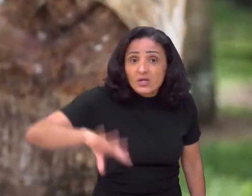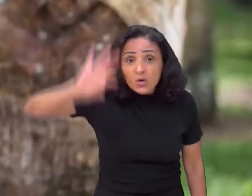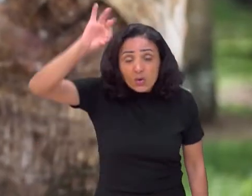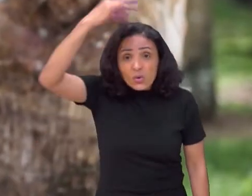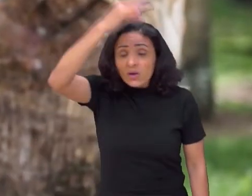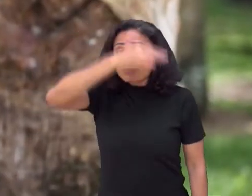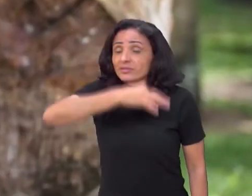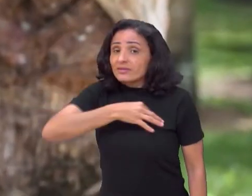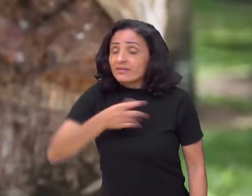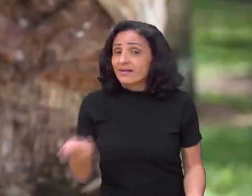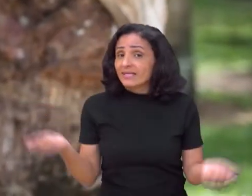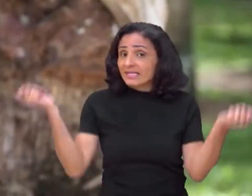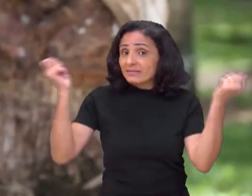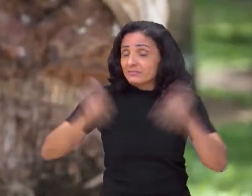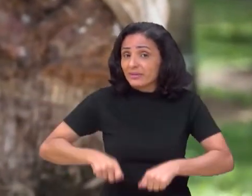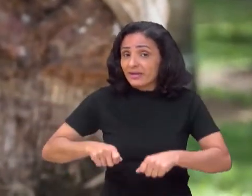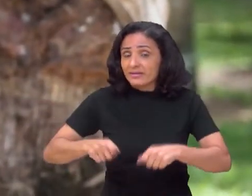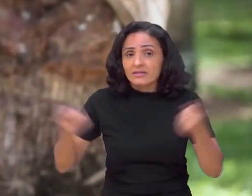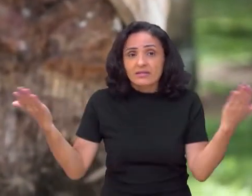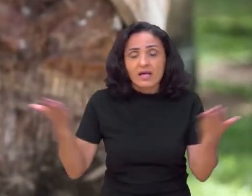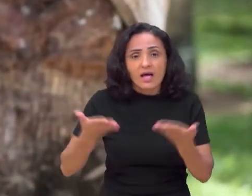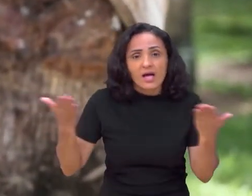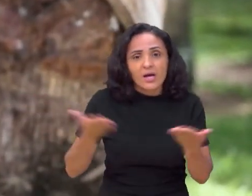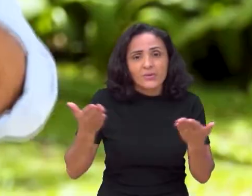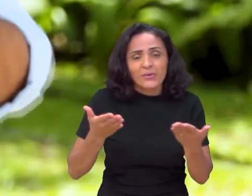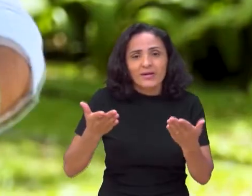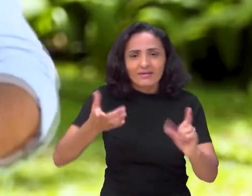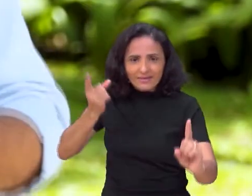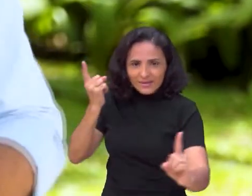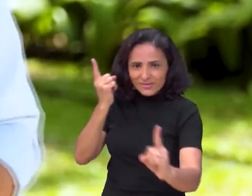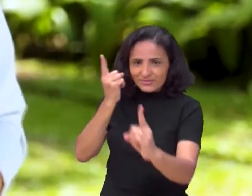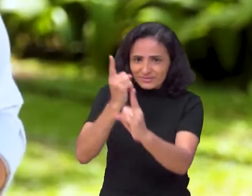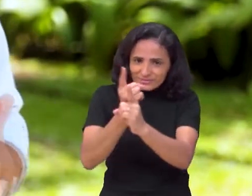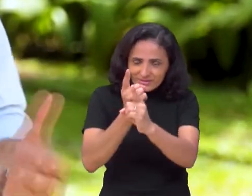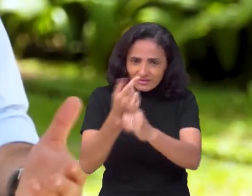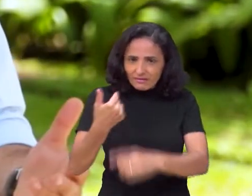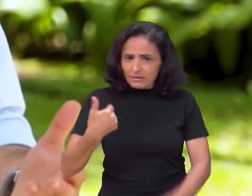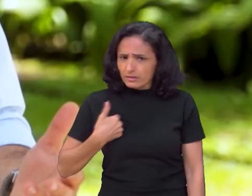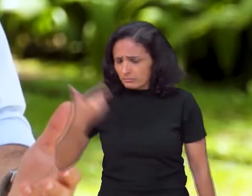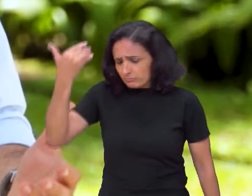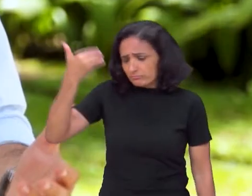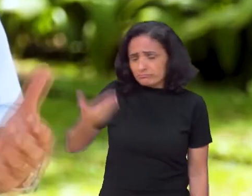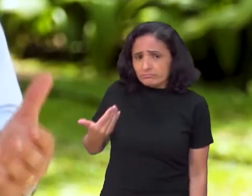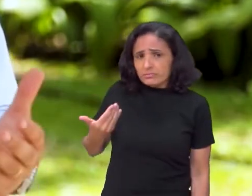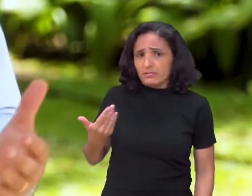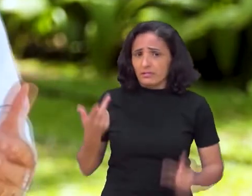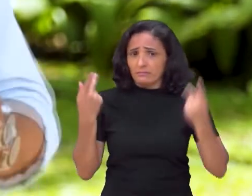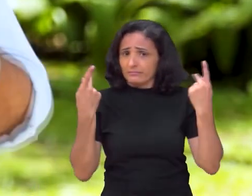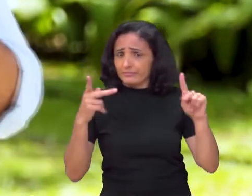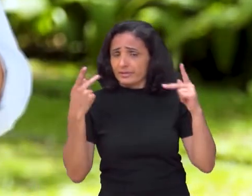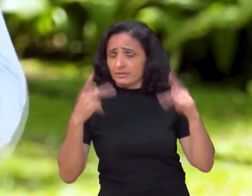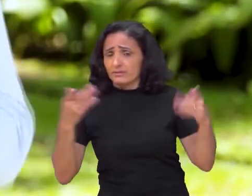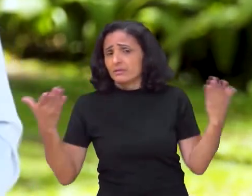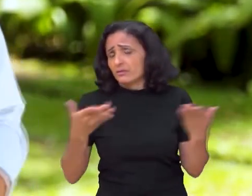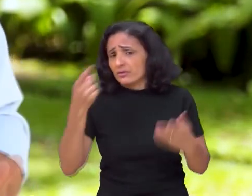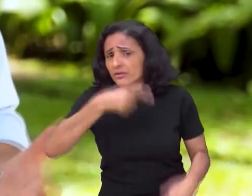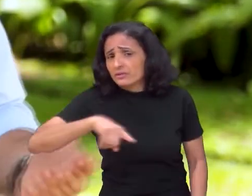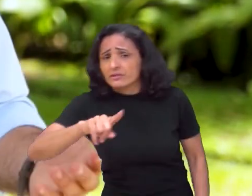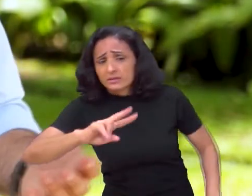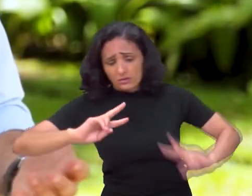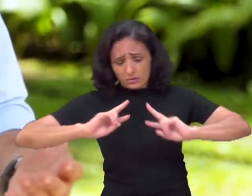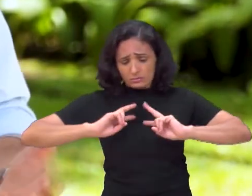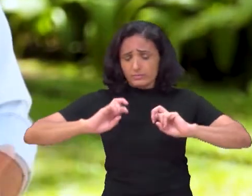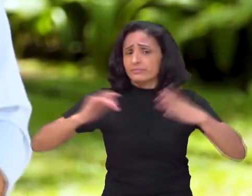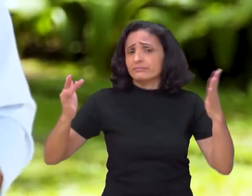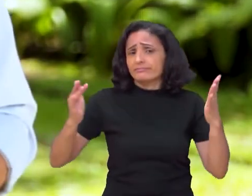quem pode, neste instante em que eu estou pregando a palavra de Deus para você, neste momento em que você está ouvindo, quem